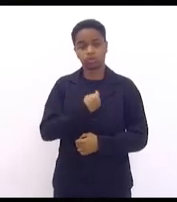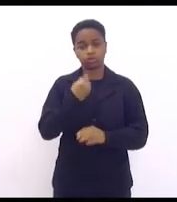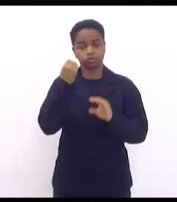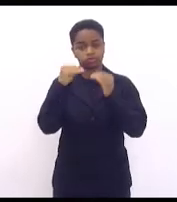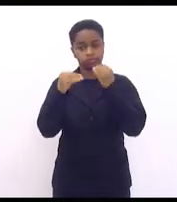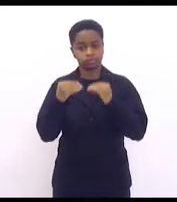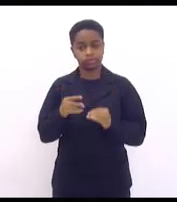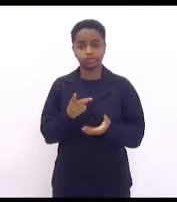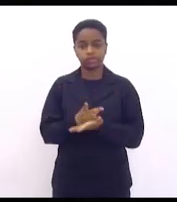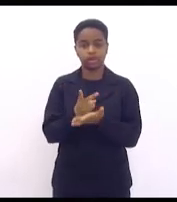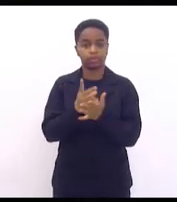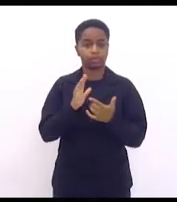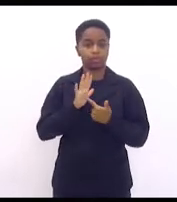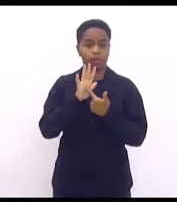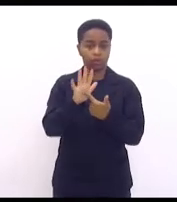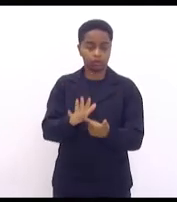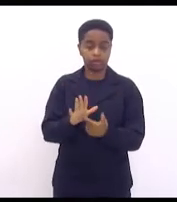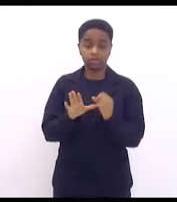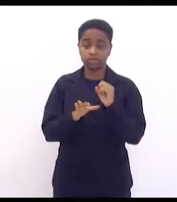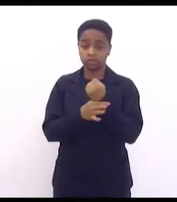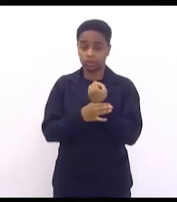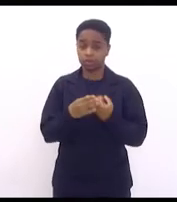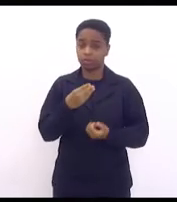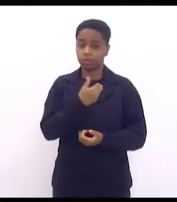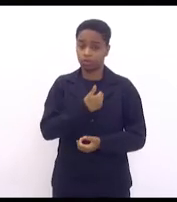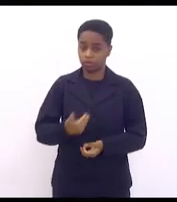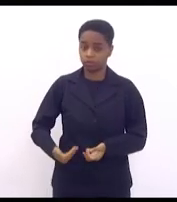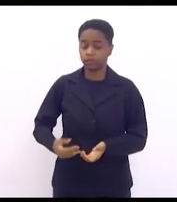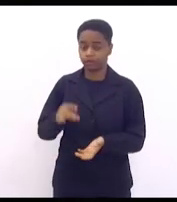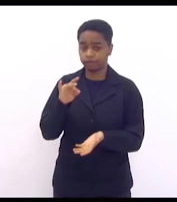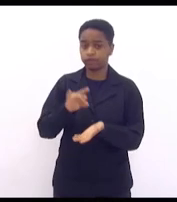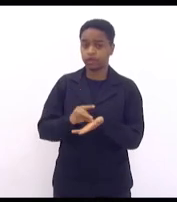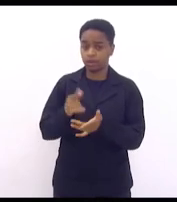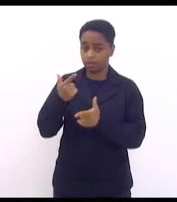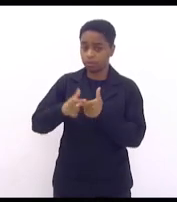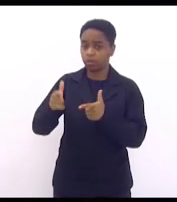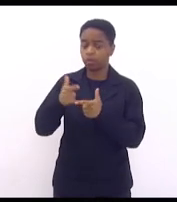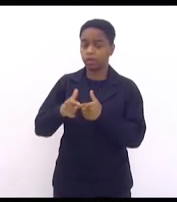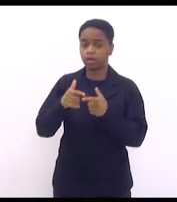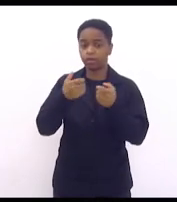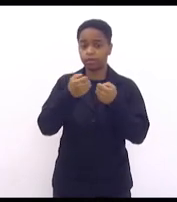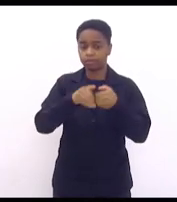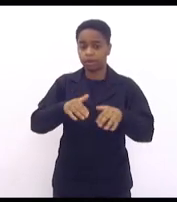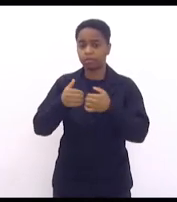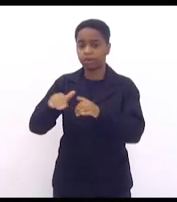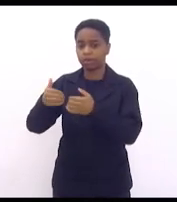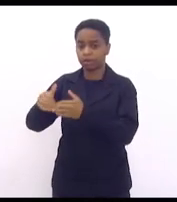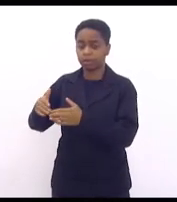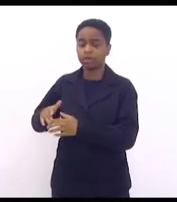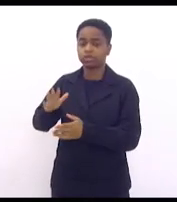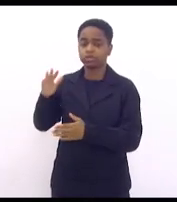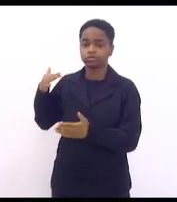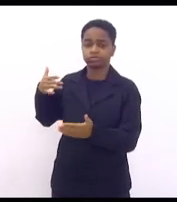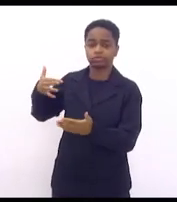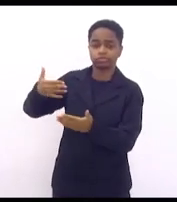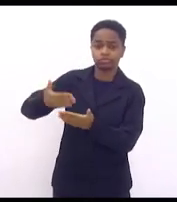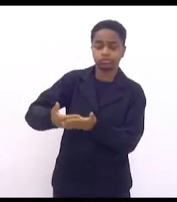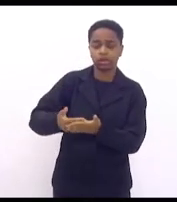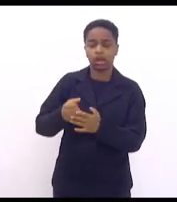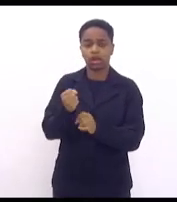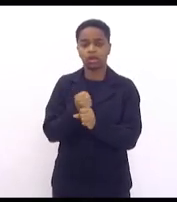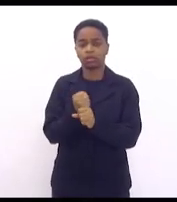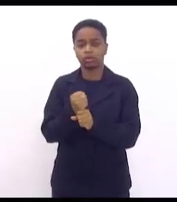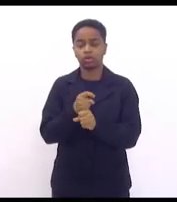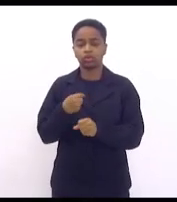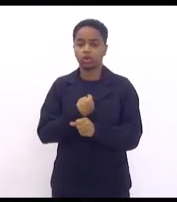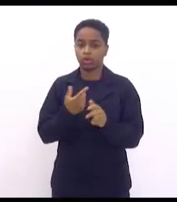colocado, a segurança pública é um problema que vem atingindo a muitos governos. Nós vivenciamos aqui